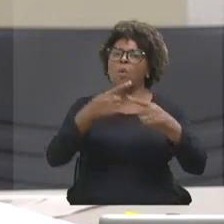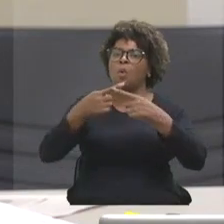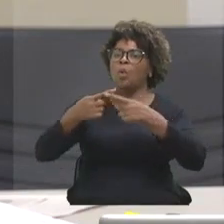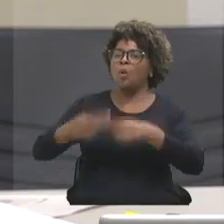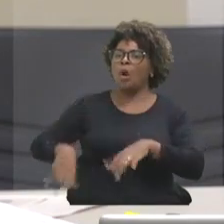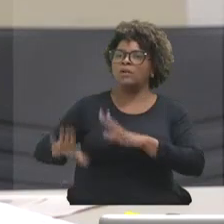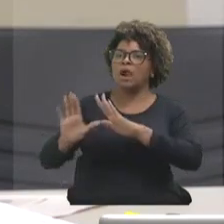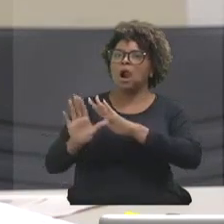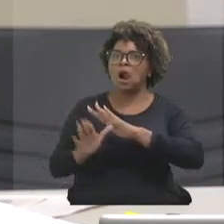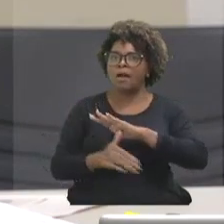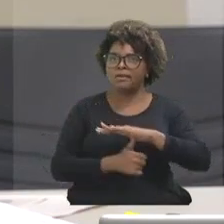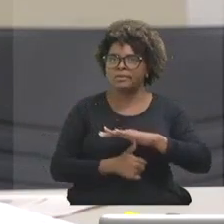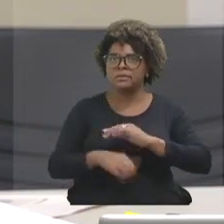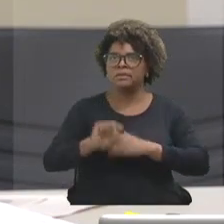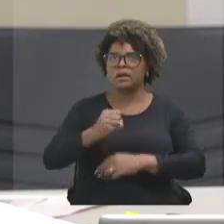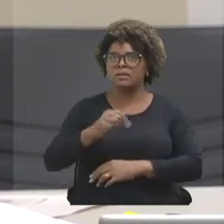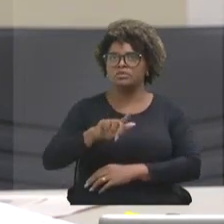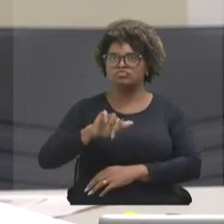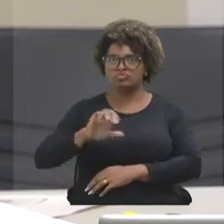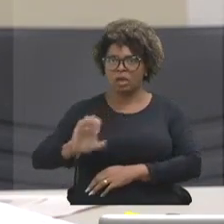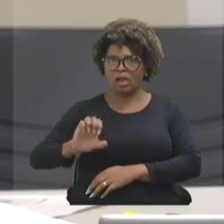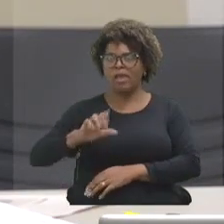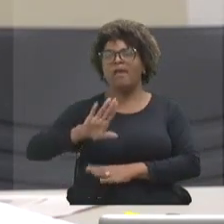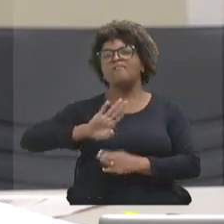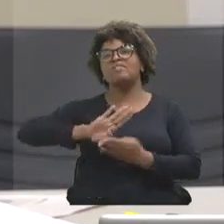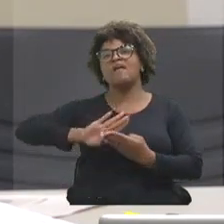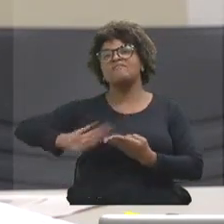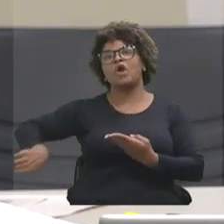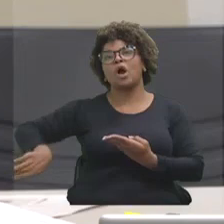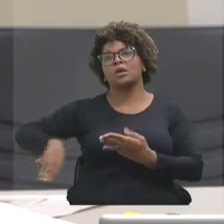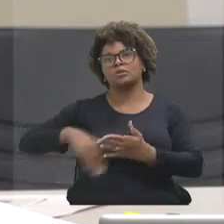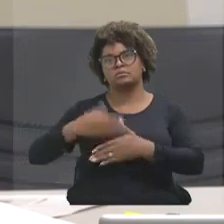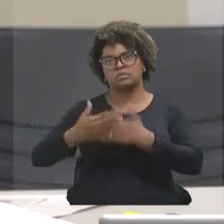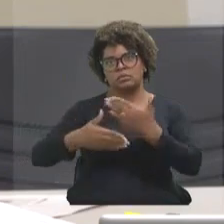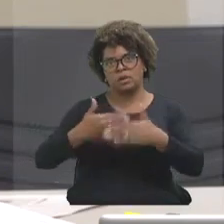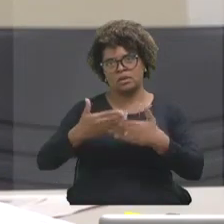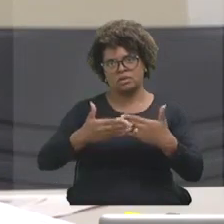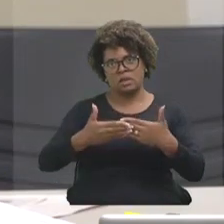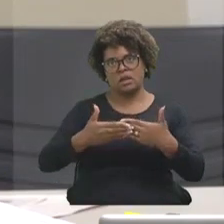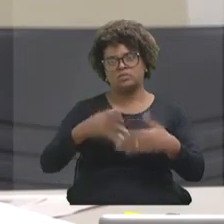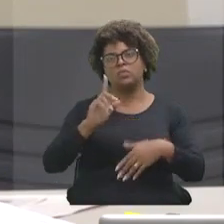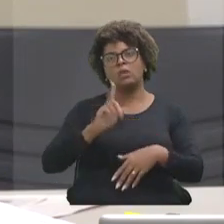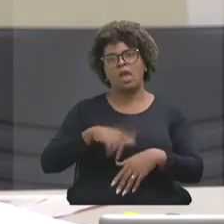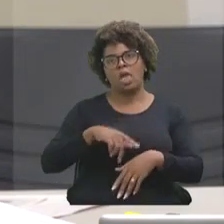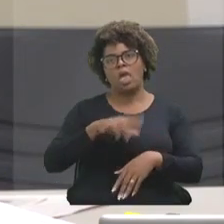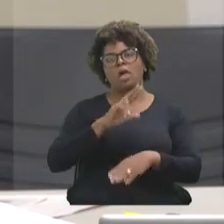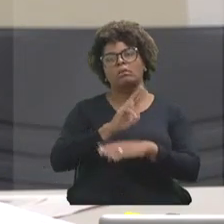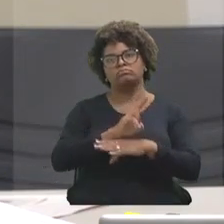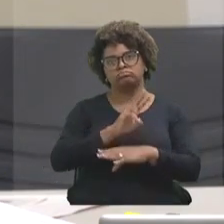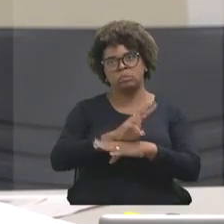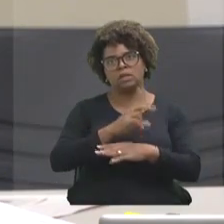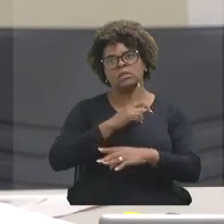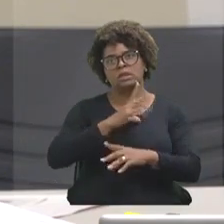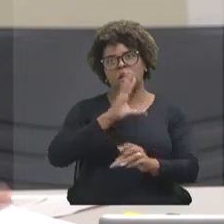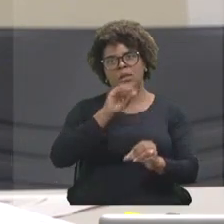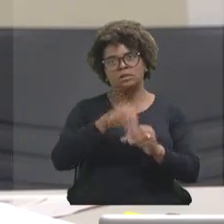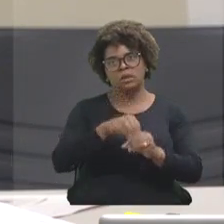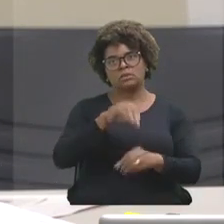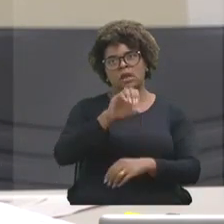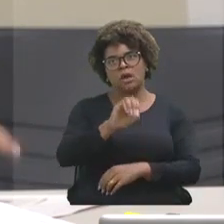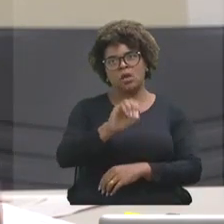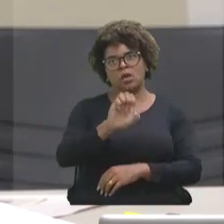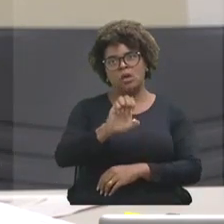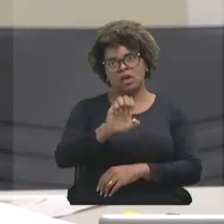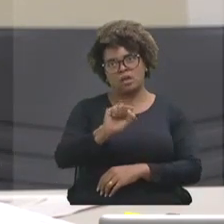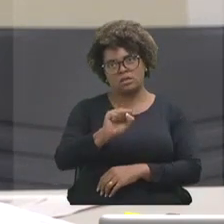é esse processo Eles serão eliminados do processo é expectativa que temos dentro da OAS nós não queremos a nossa